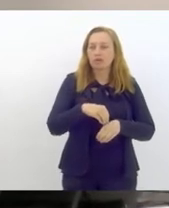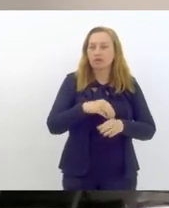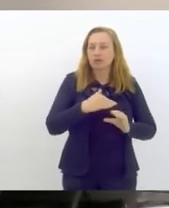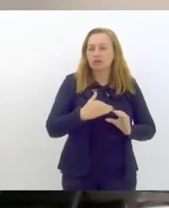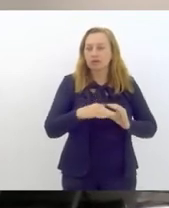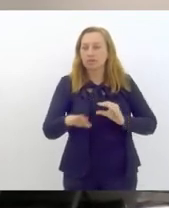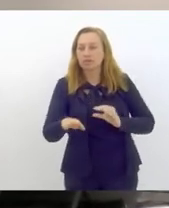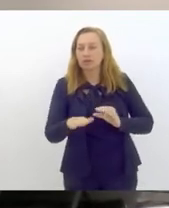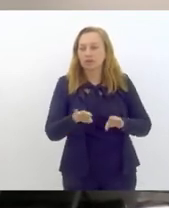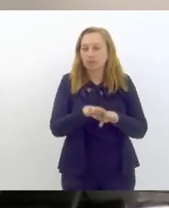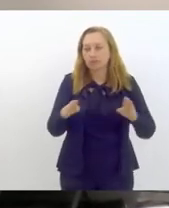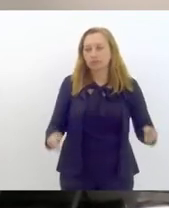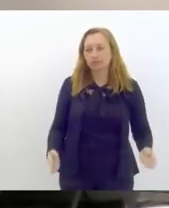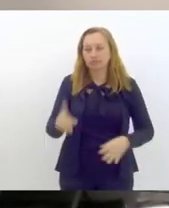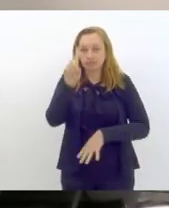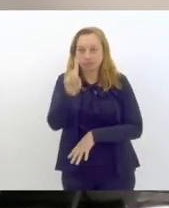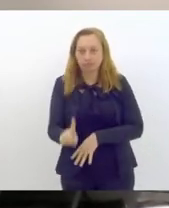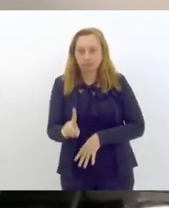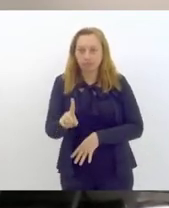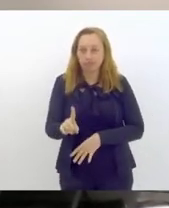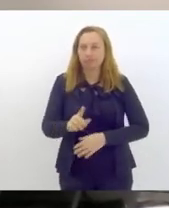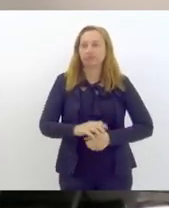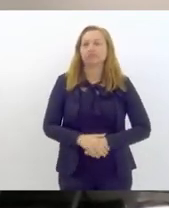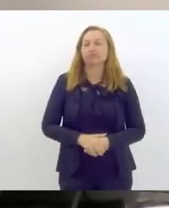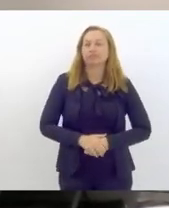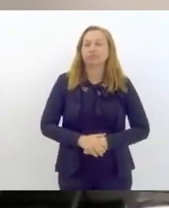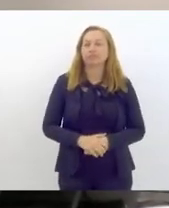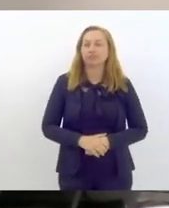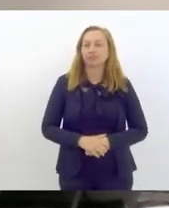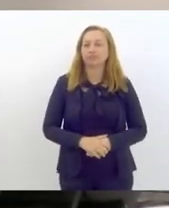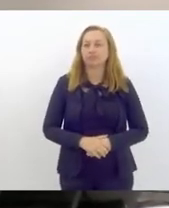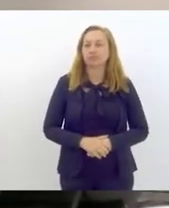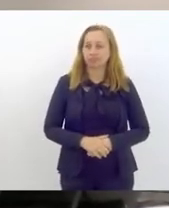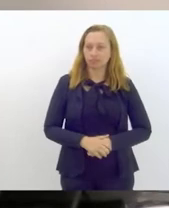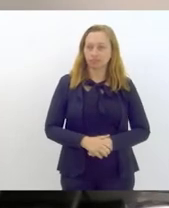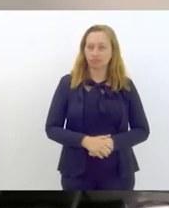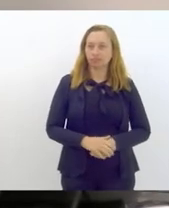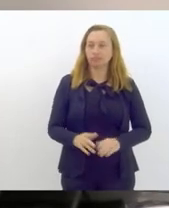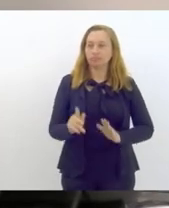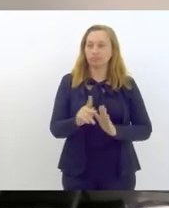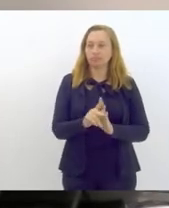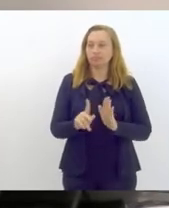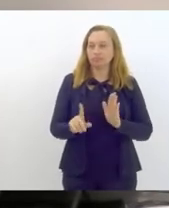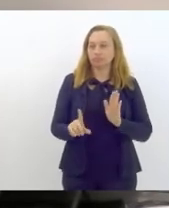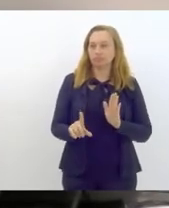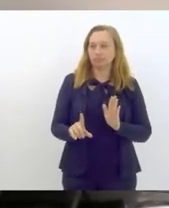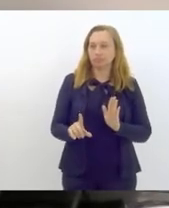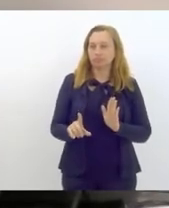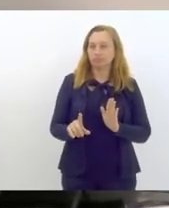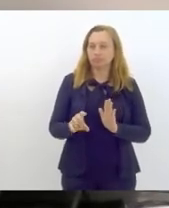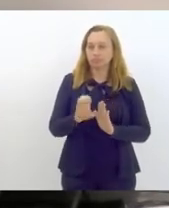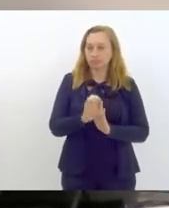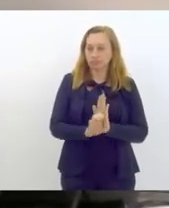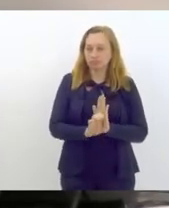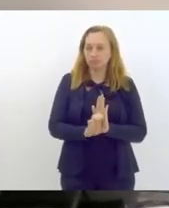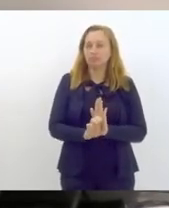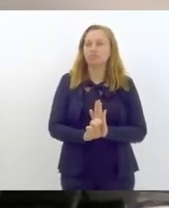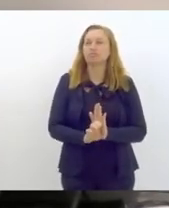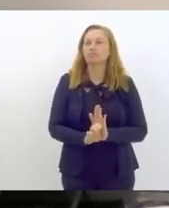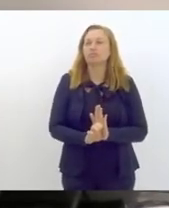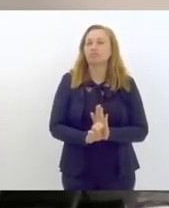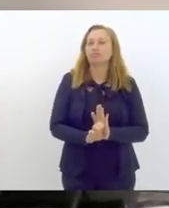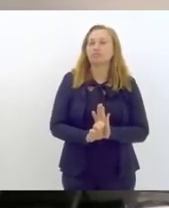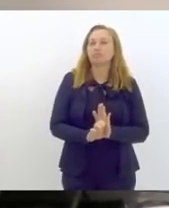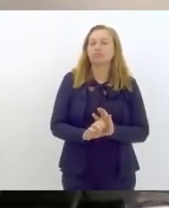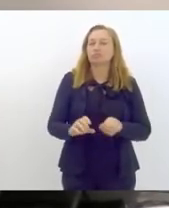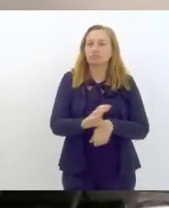para que seja tramitada como projeto de emenda constitucional. Parabenizar o autor da ideia